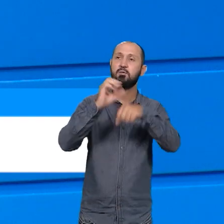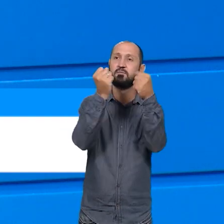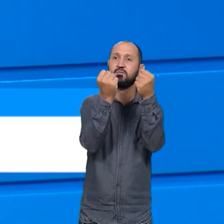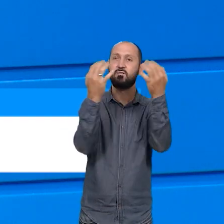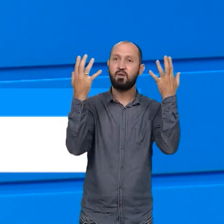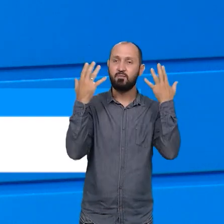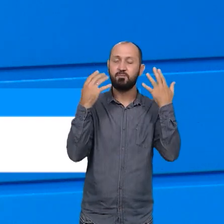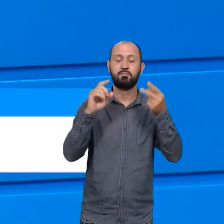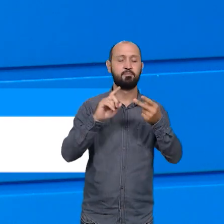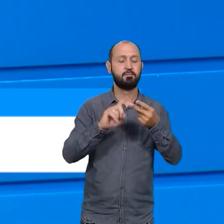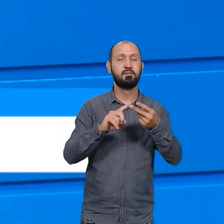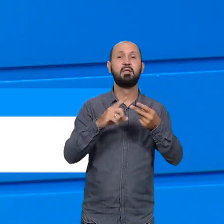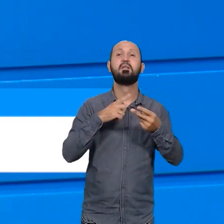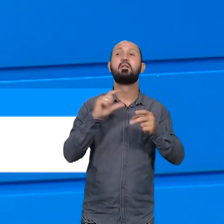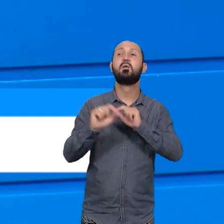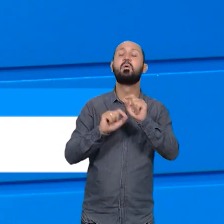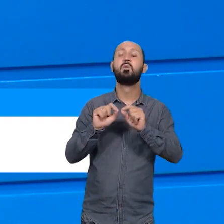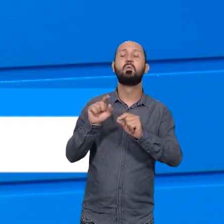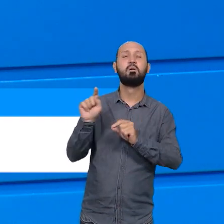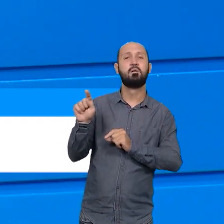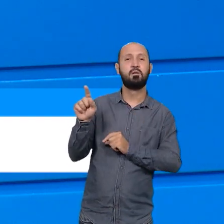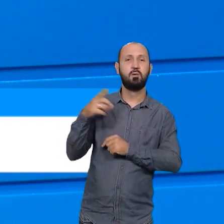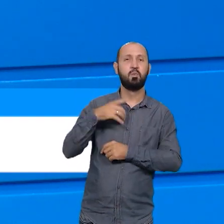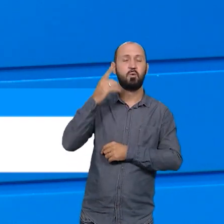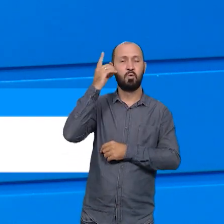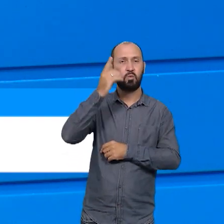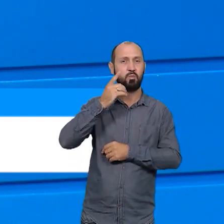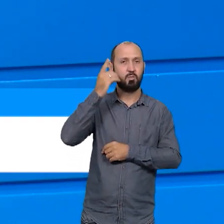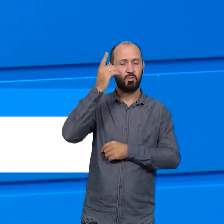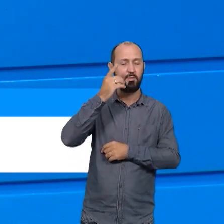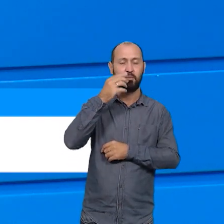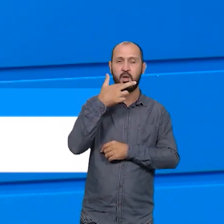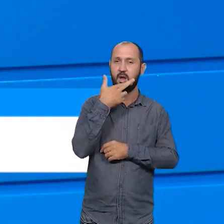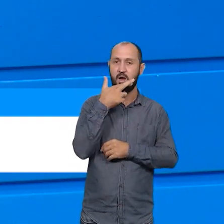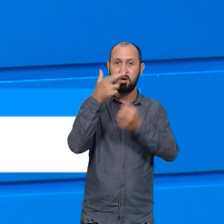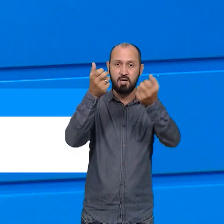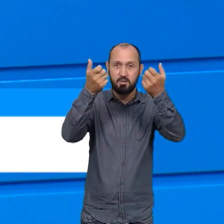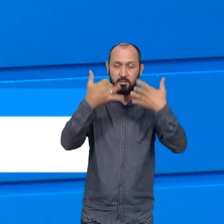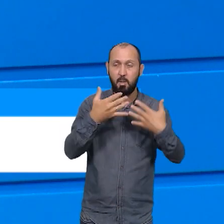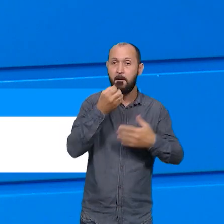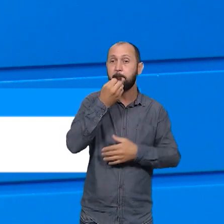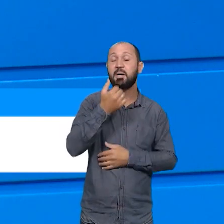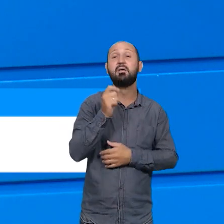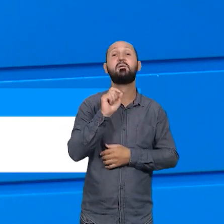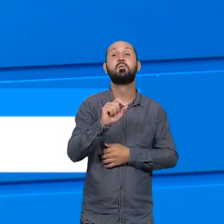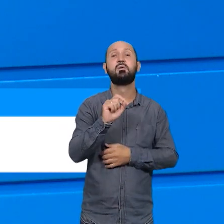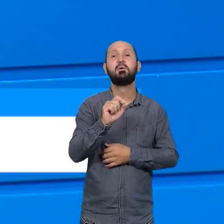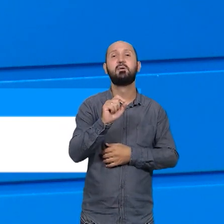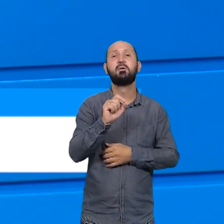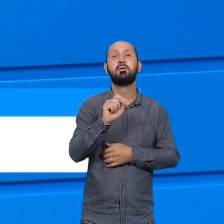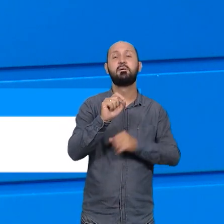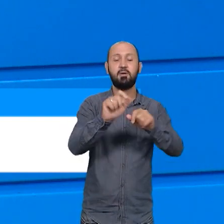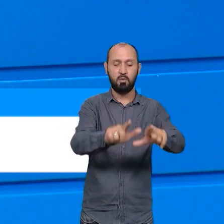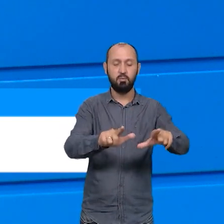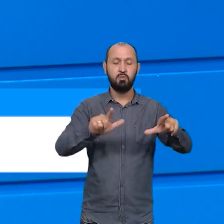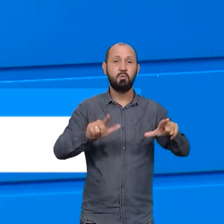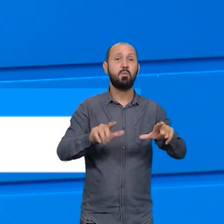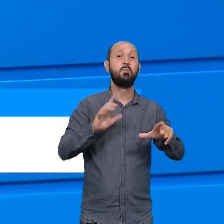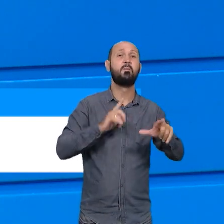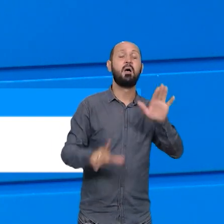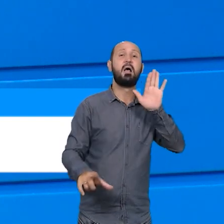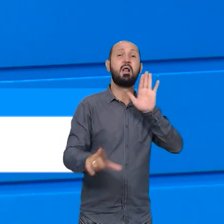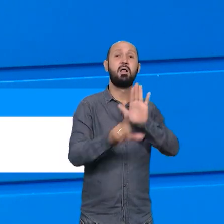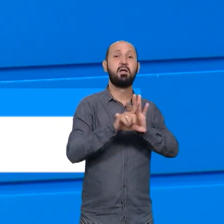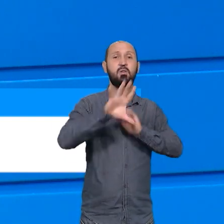Código Florestal. Nós temos isso que o deputado Renato Câmara colocou muito bem, que é um diploma